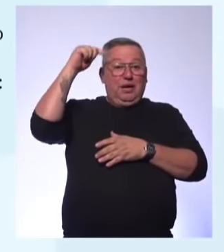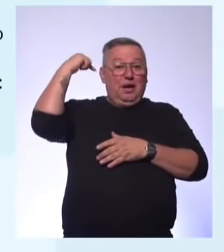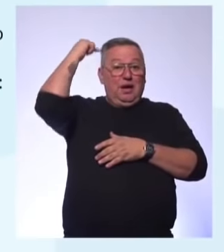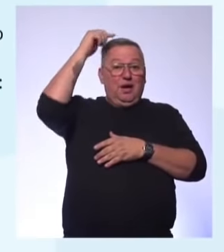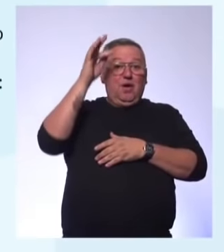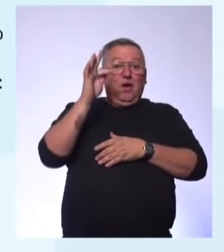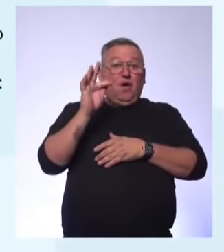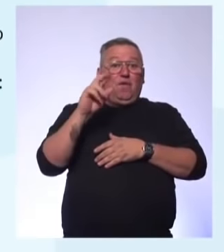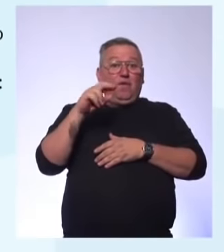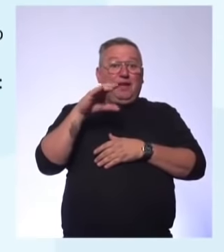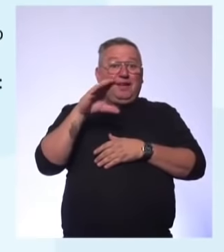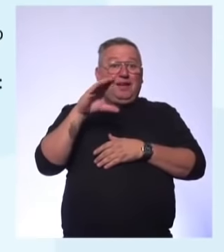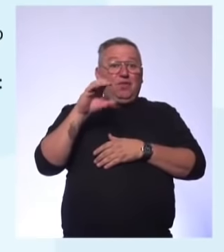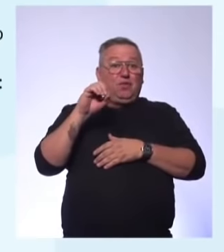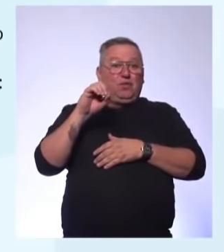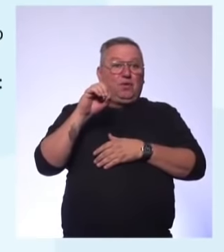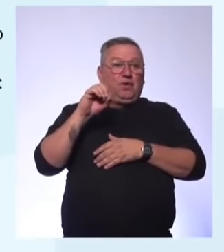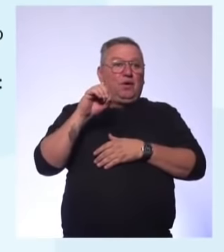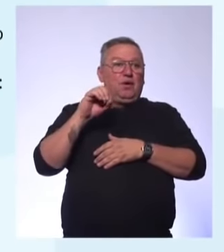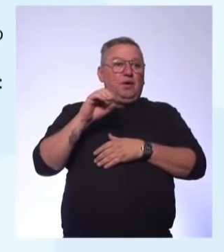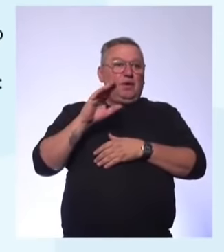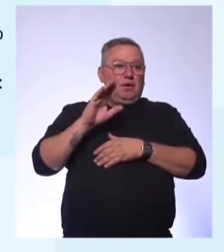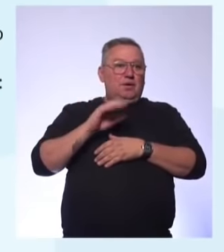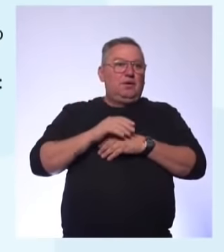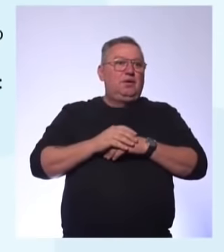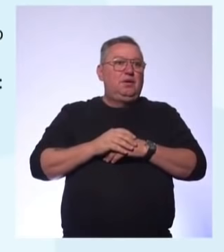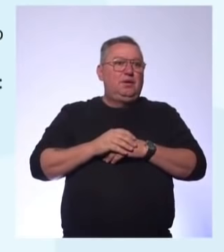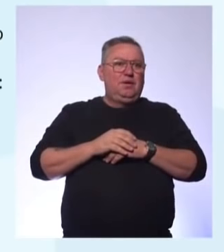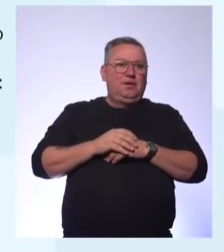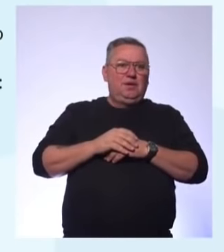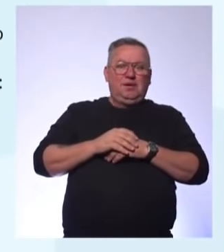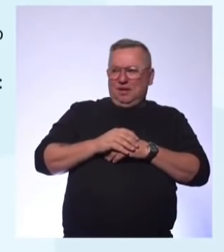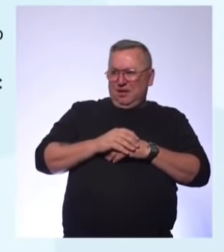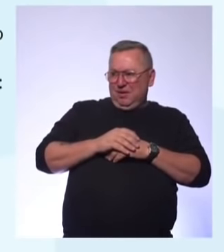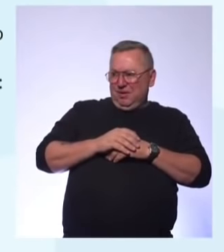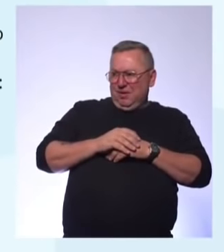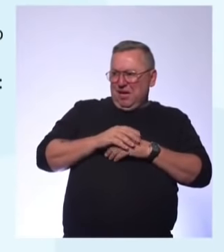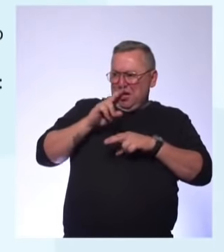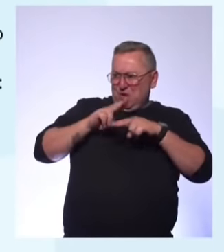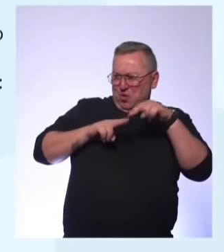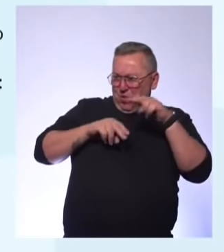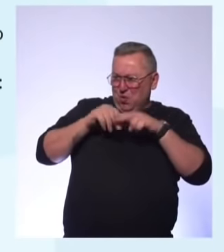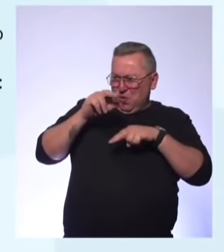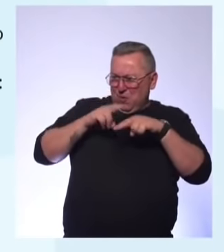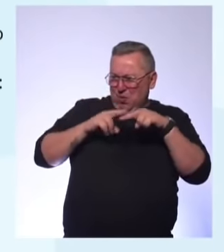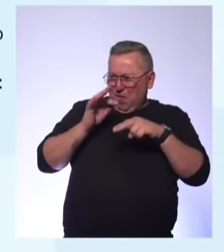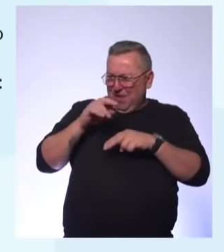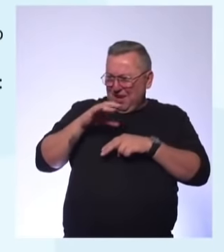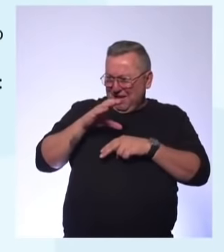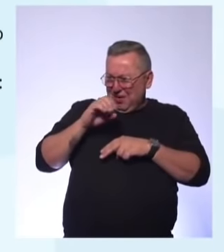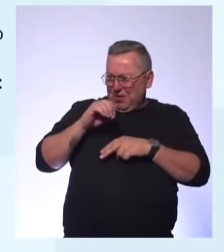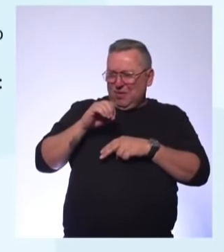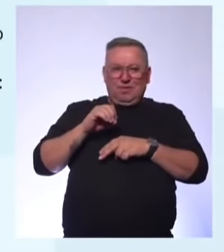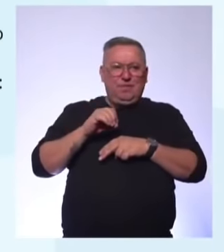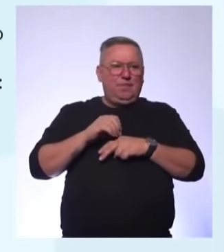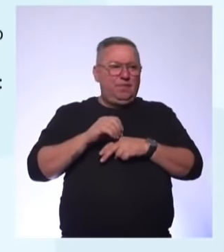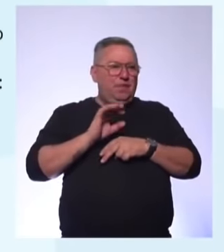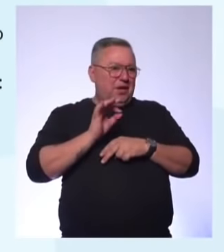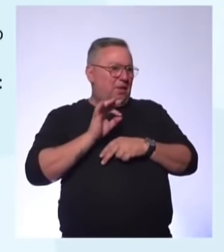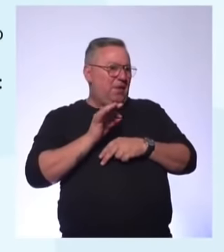Francisco. Eu tô... Não, deixa eu fazer Vai. agora. São Francisco, em junho. E não